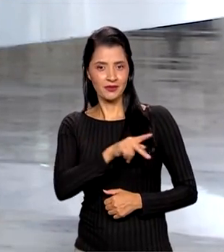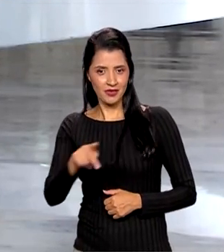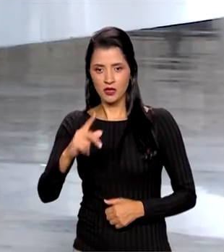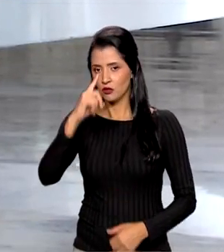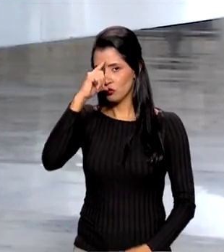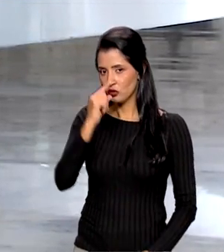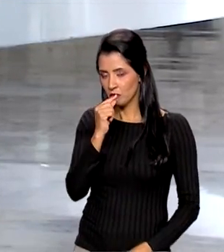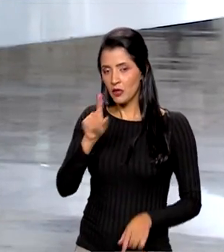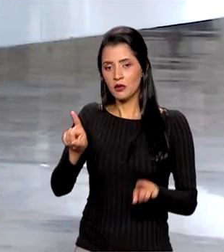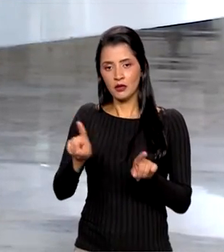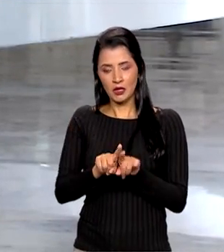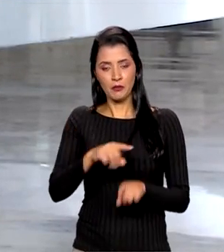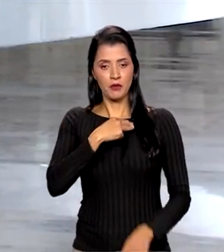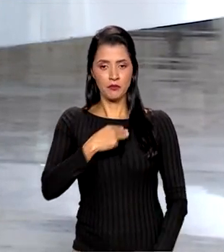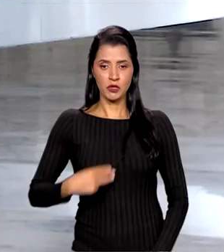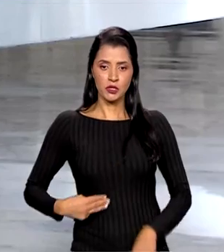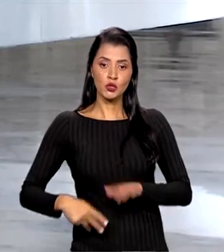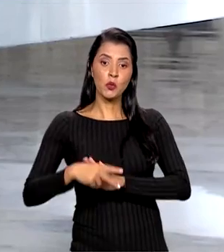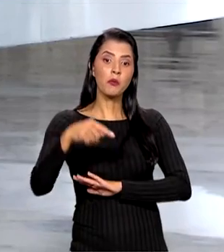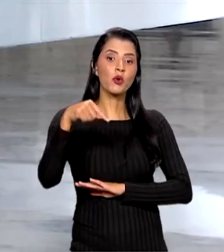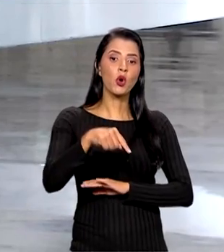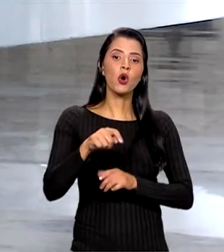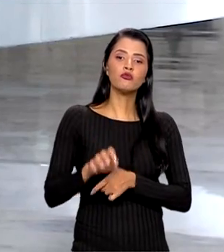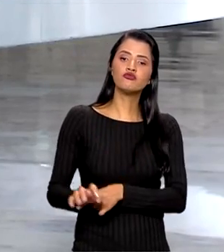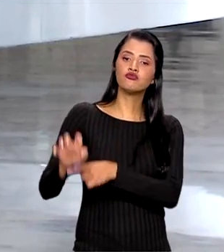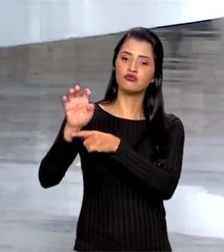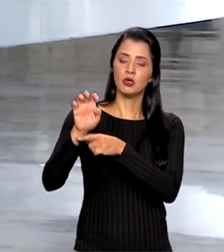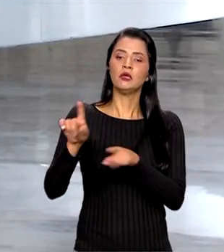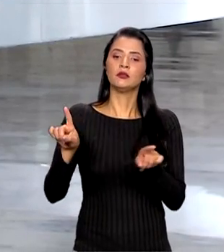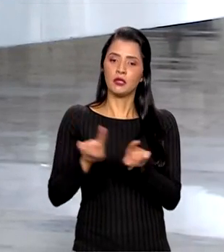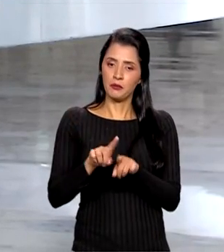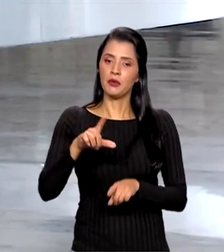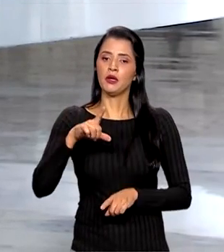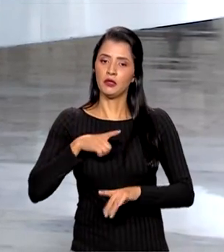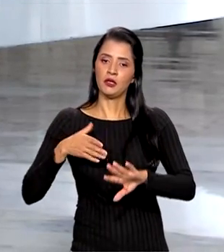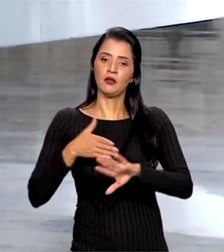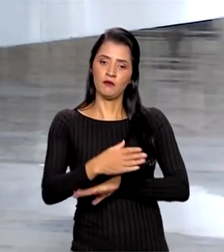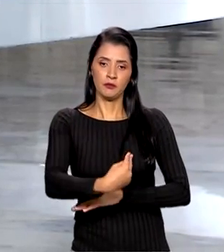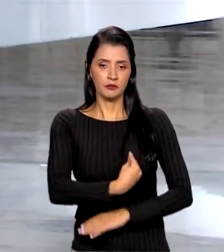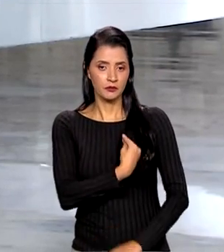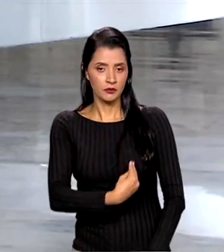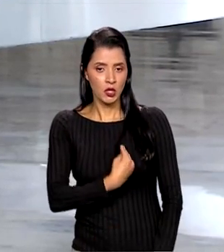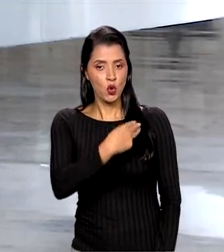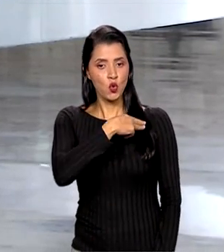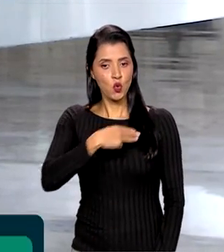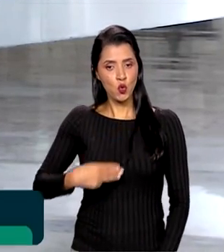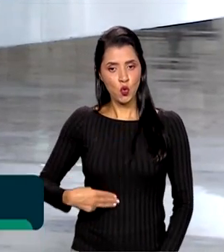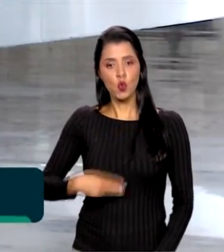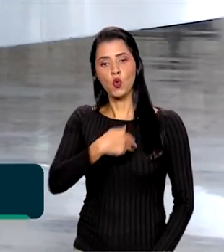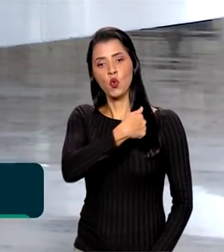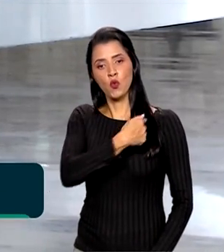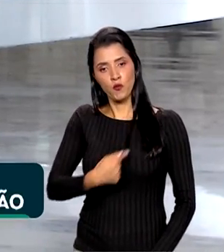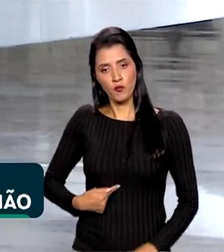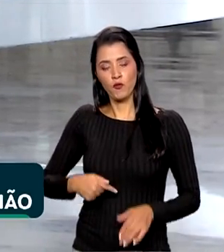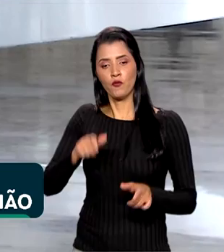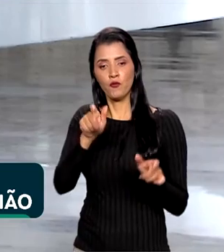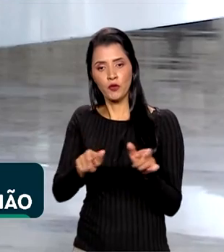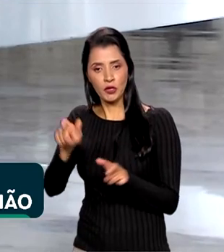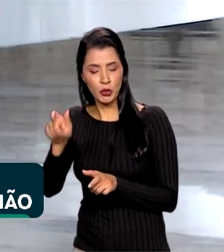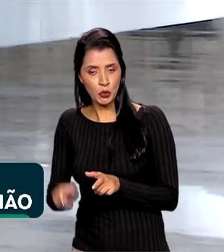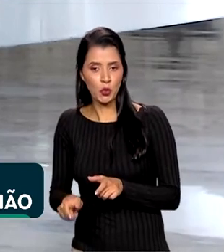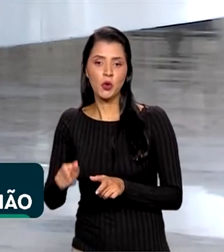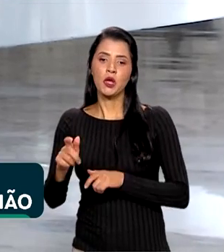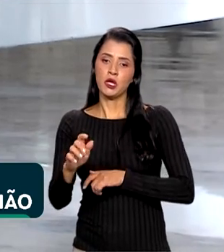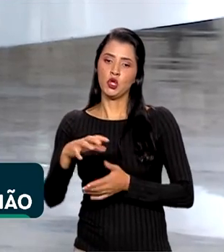de ministros de Estado, o evento contou com a participação de governadores e dirigentes de bancos públicos e órgãos